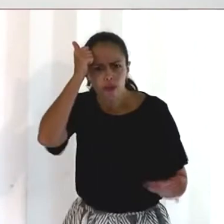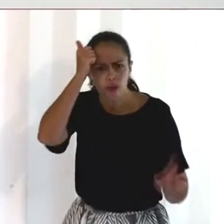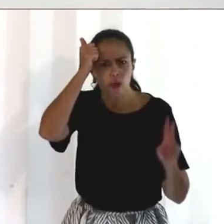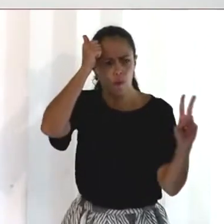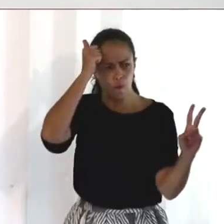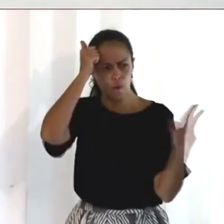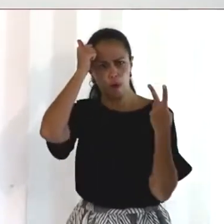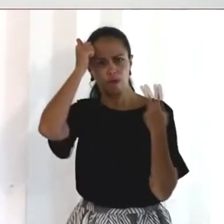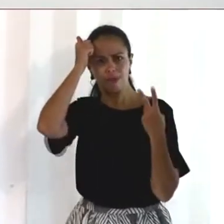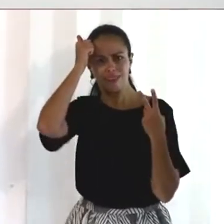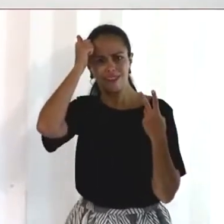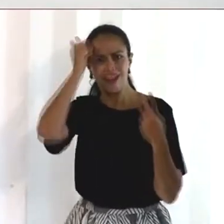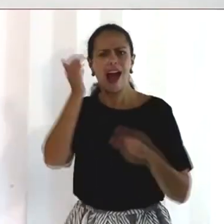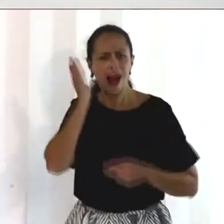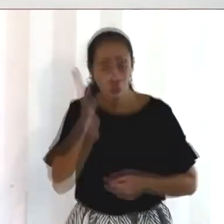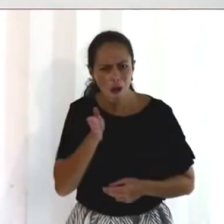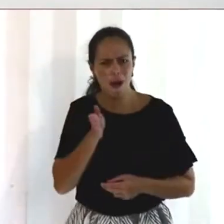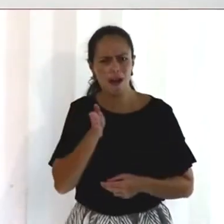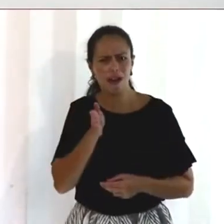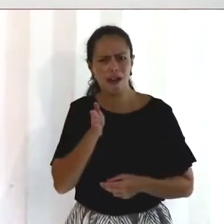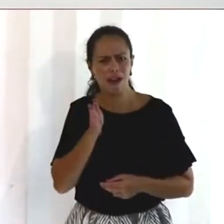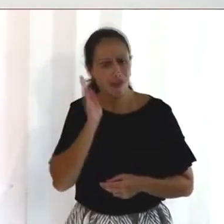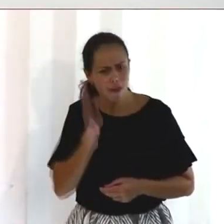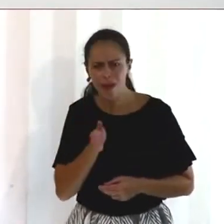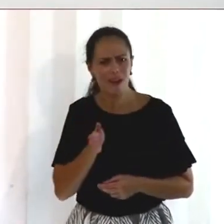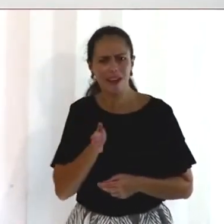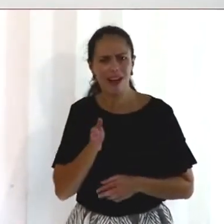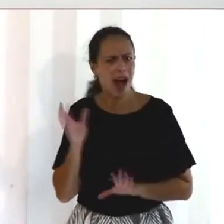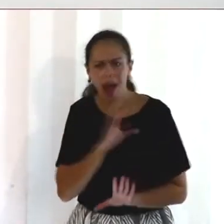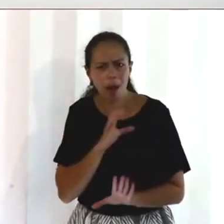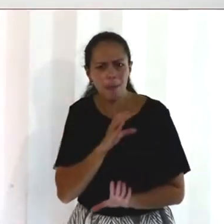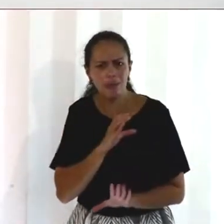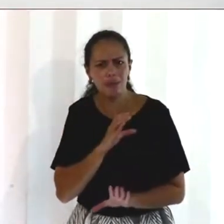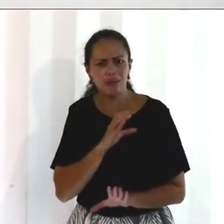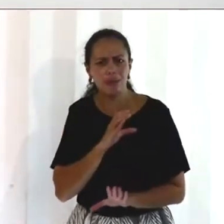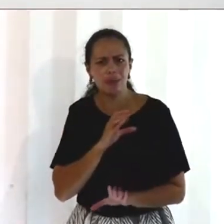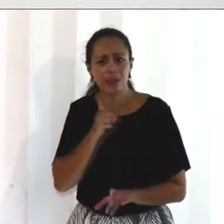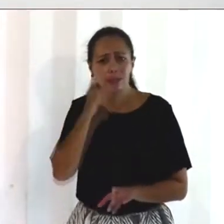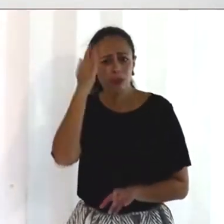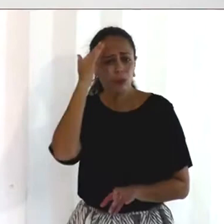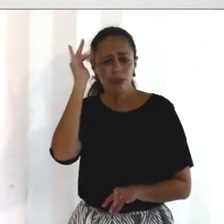ser agora, tem que ser já, porque ninguém de nós tem garantia futura de vida.